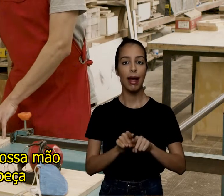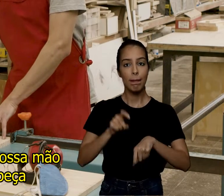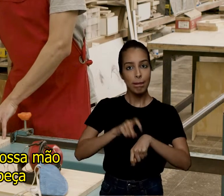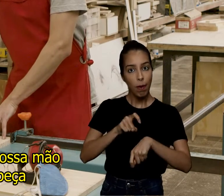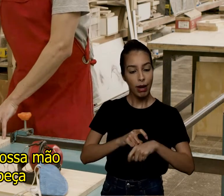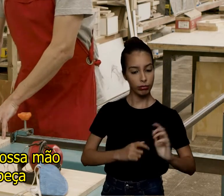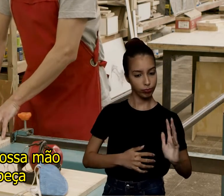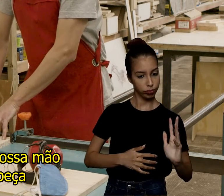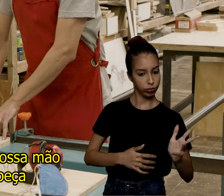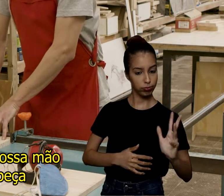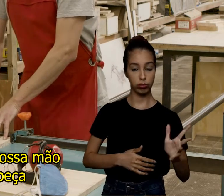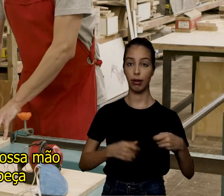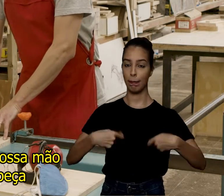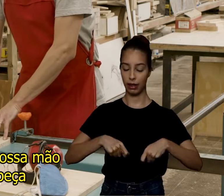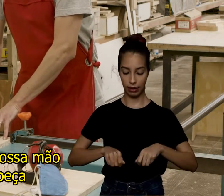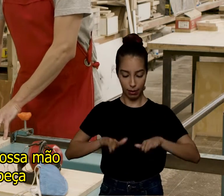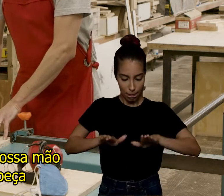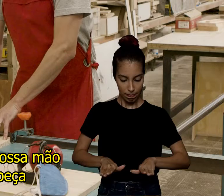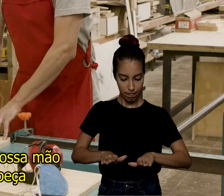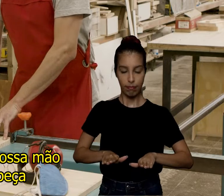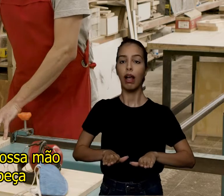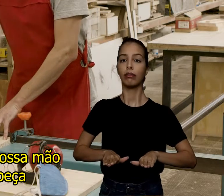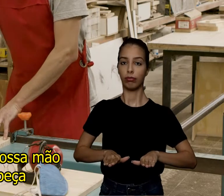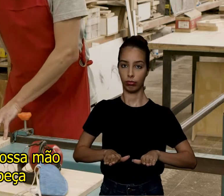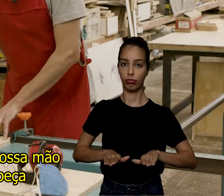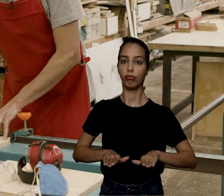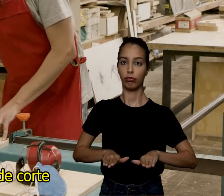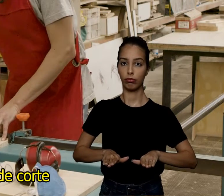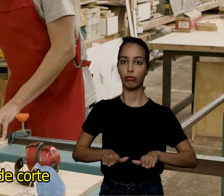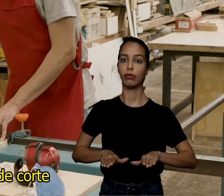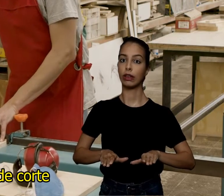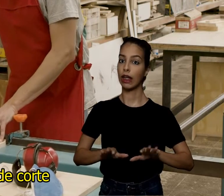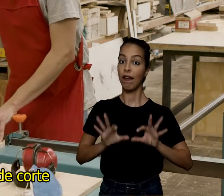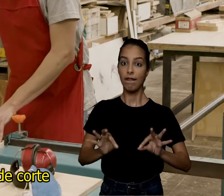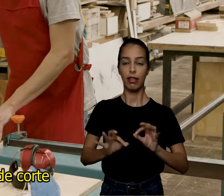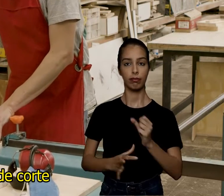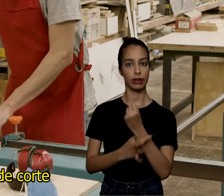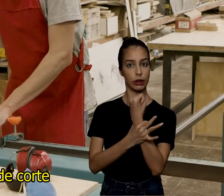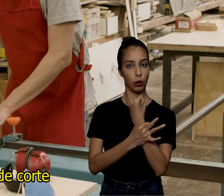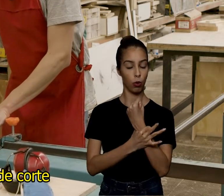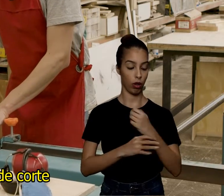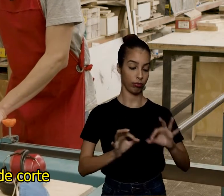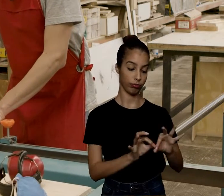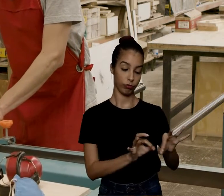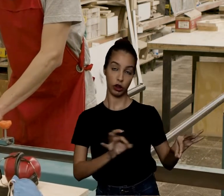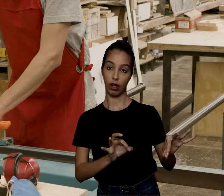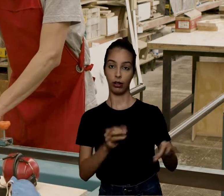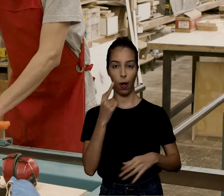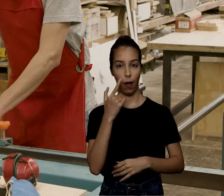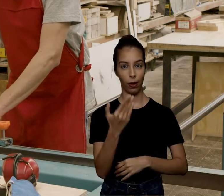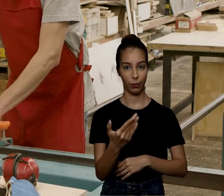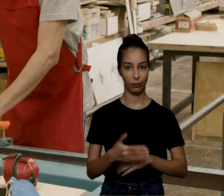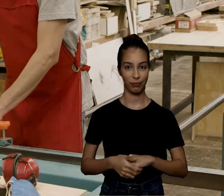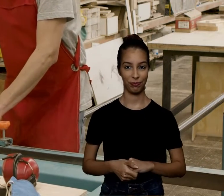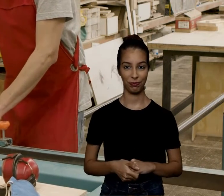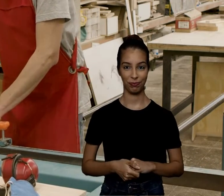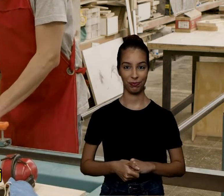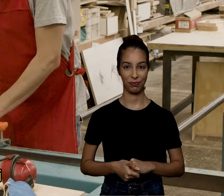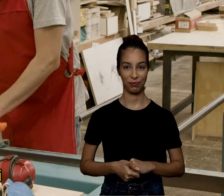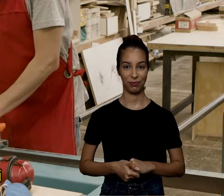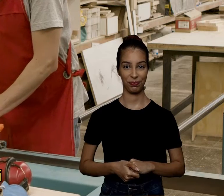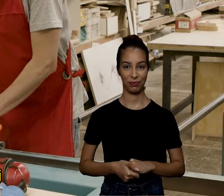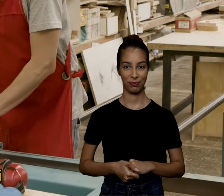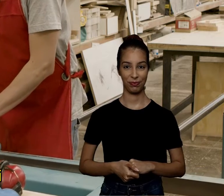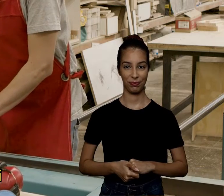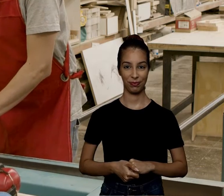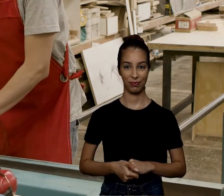vai sempre estar com a nossa mão bem travada aqui na peça e fazendo esse processo de corte distante da serra. Então a